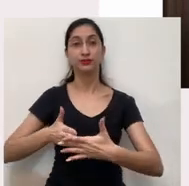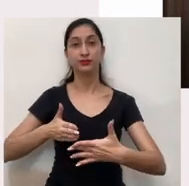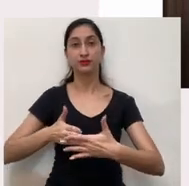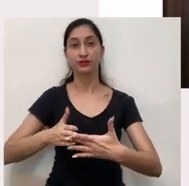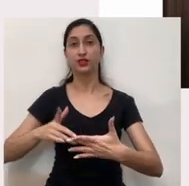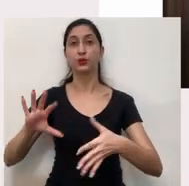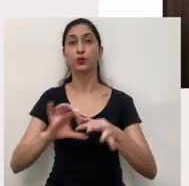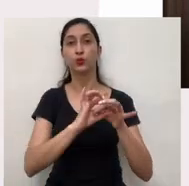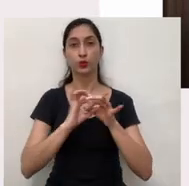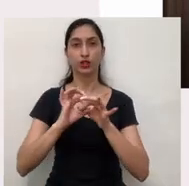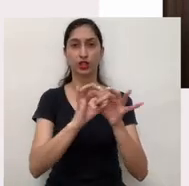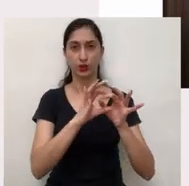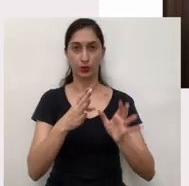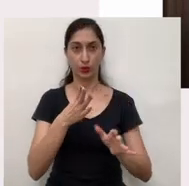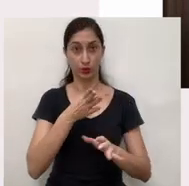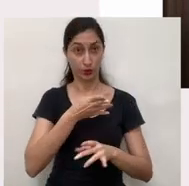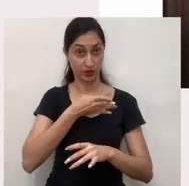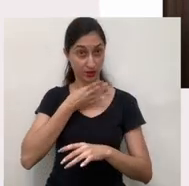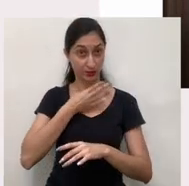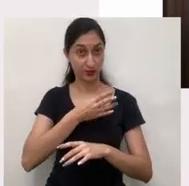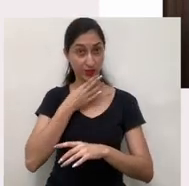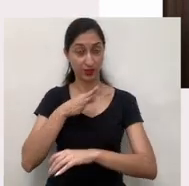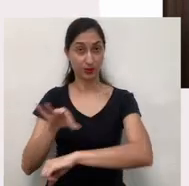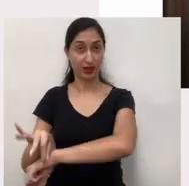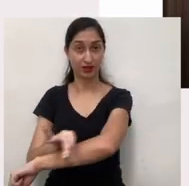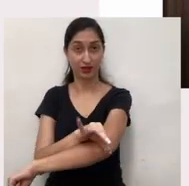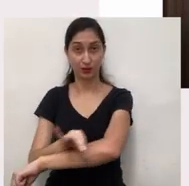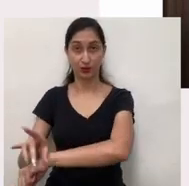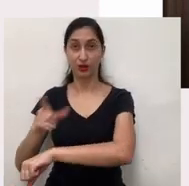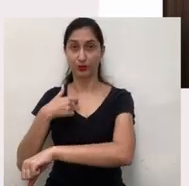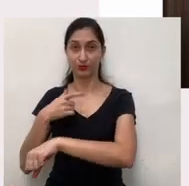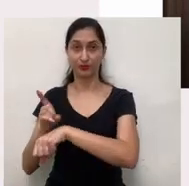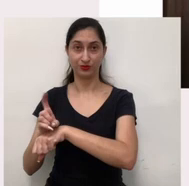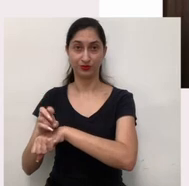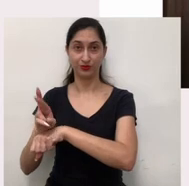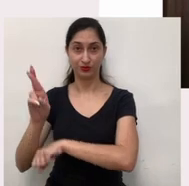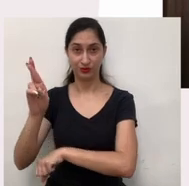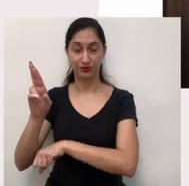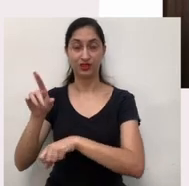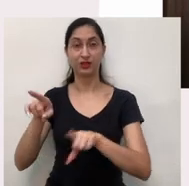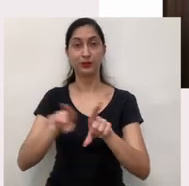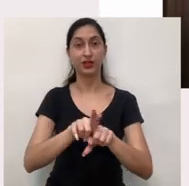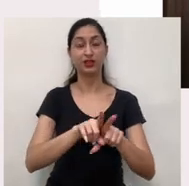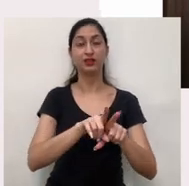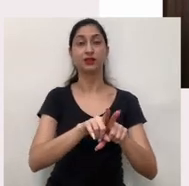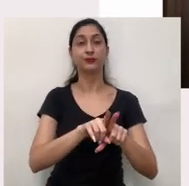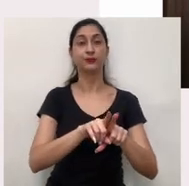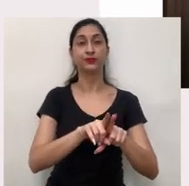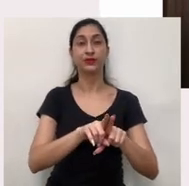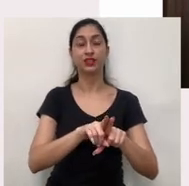os saberes da arquitetura, onde eu fui fazer o doutorado, do design, porque é